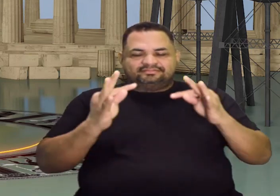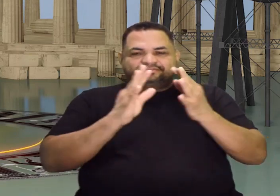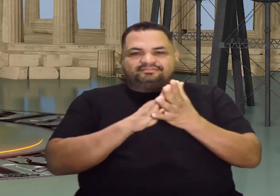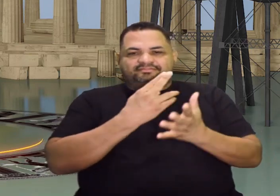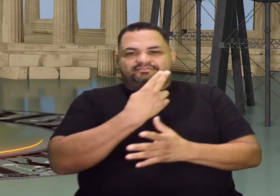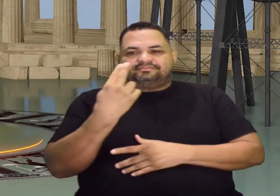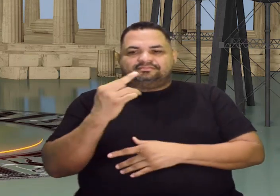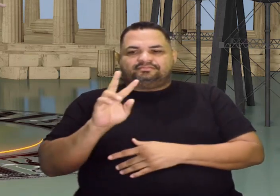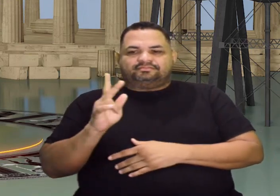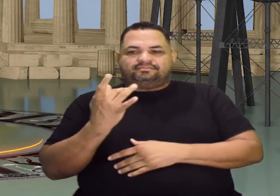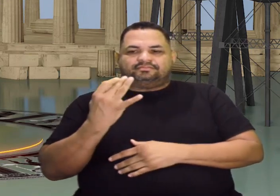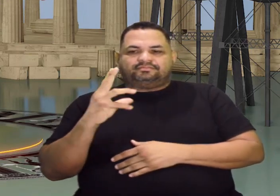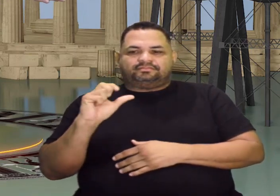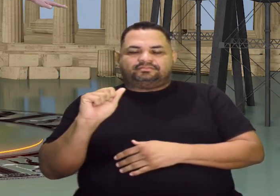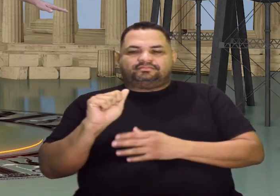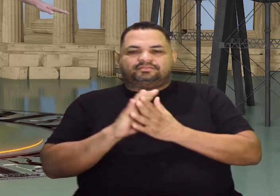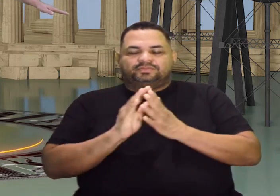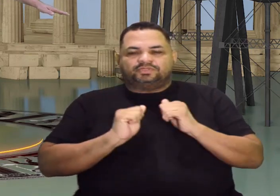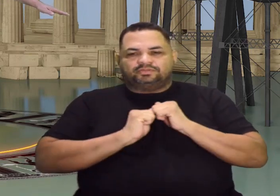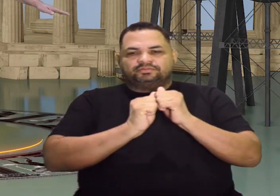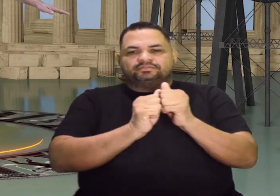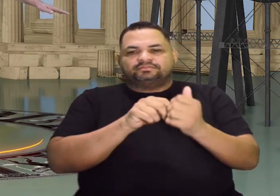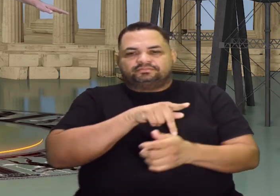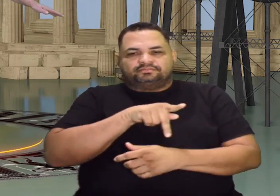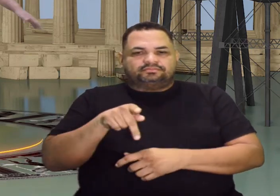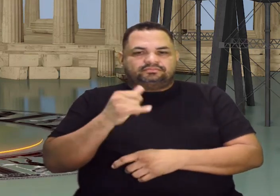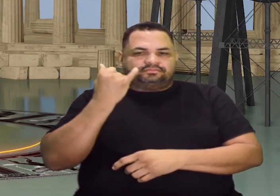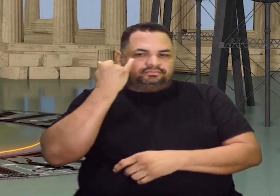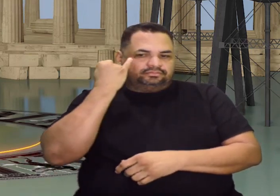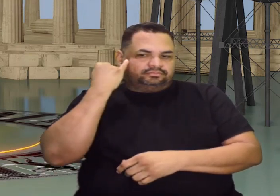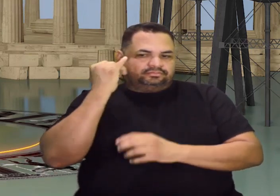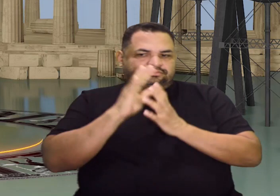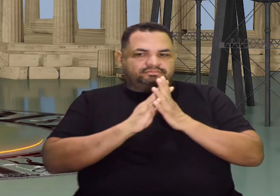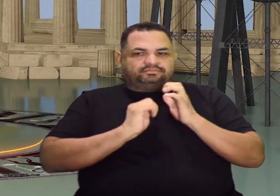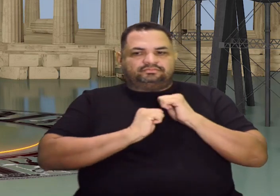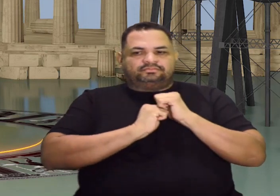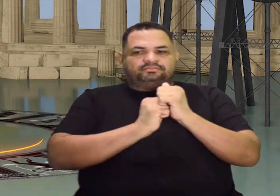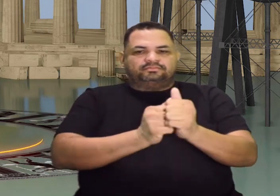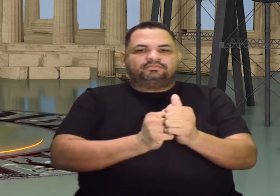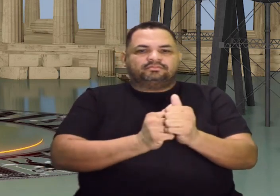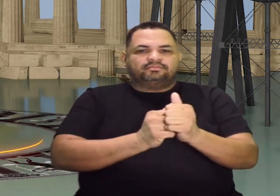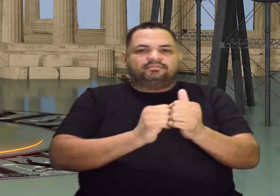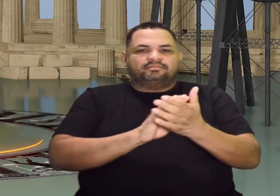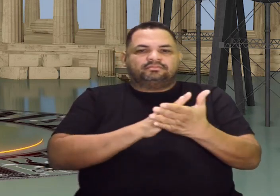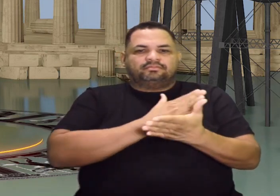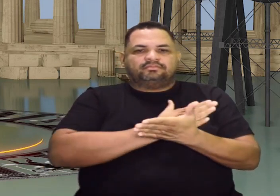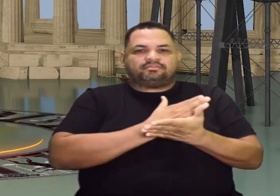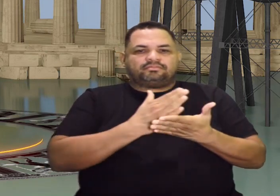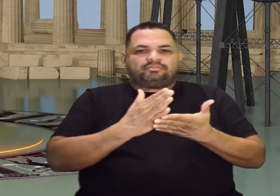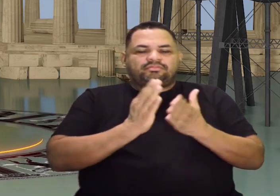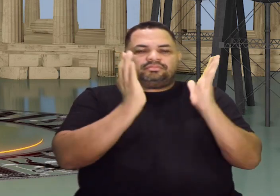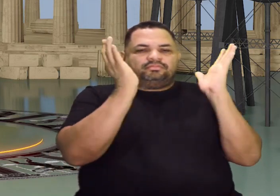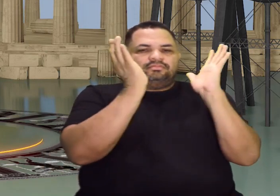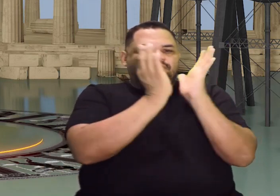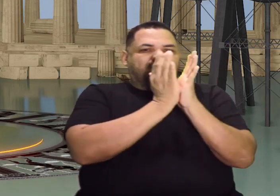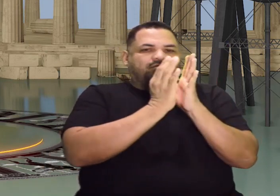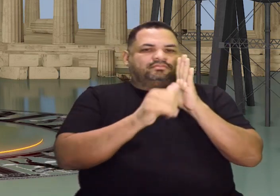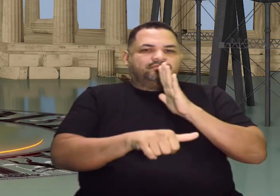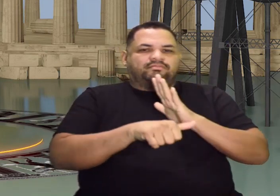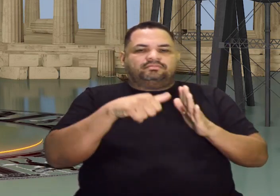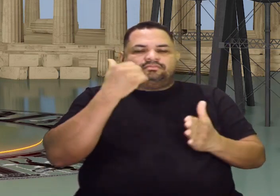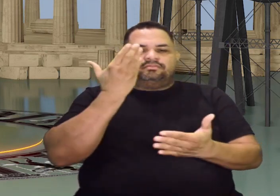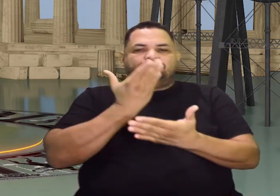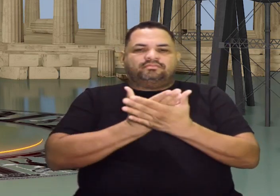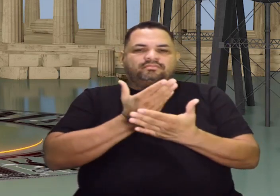professor Hélio e estou aqui com o professor Sami, olha aí. Estamos aqui junto para início da nossa unidade, com a primeira aula,